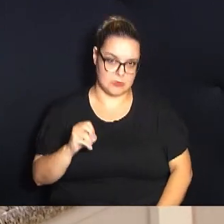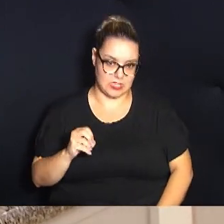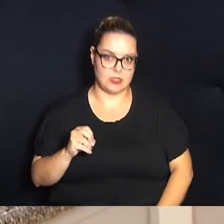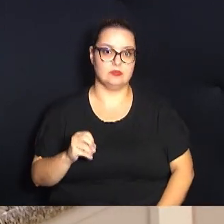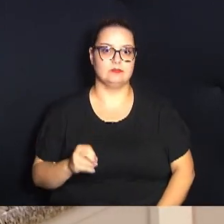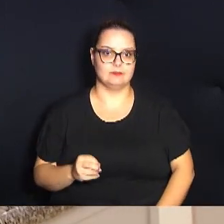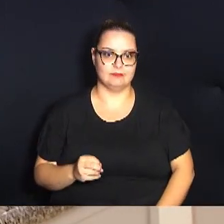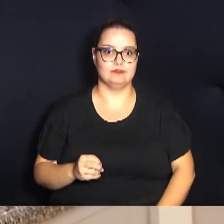água ao dia